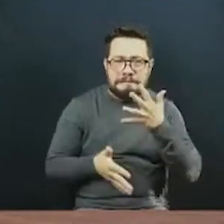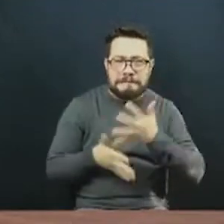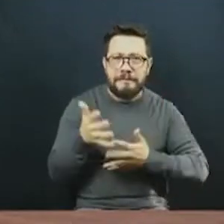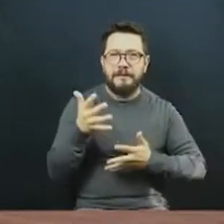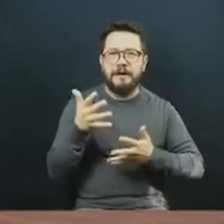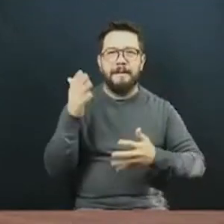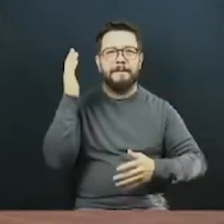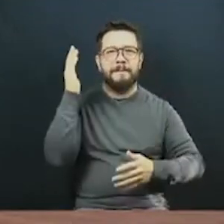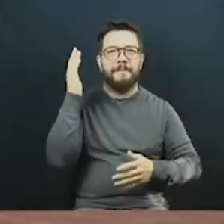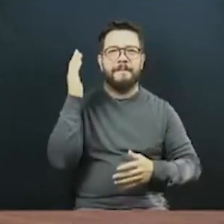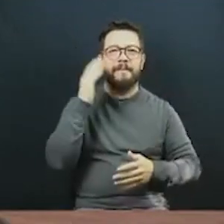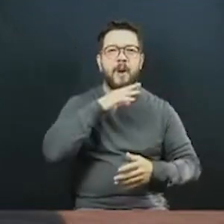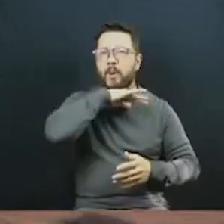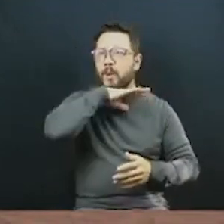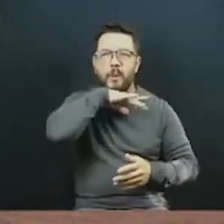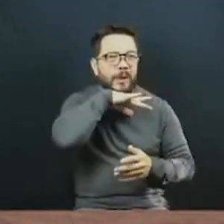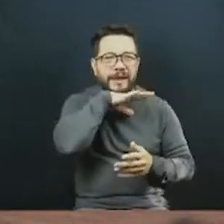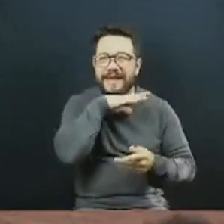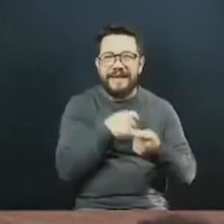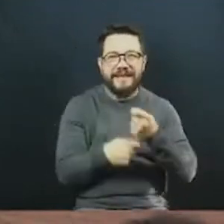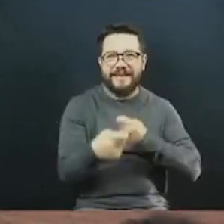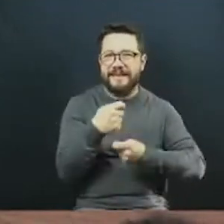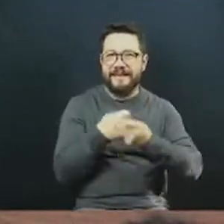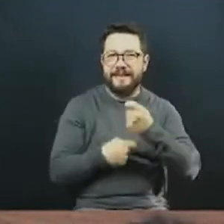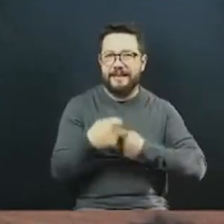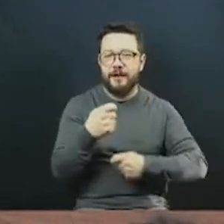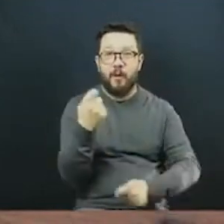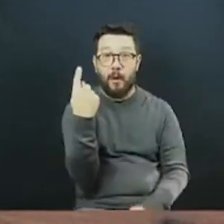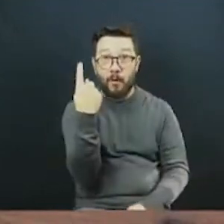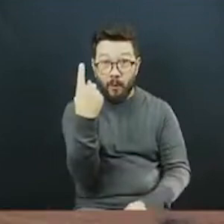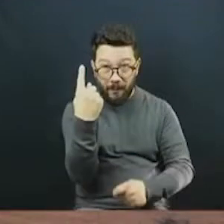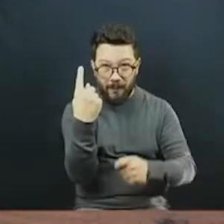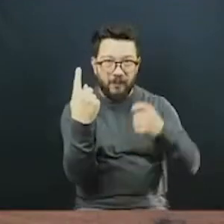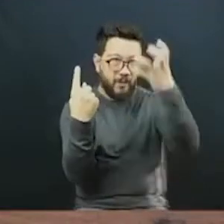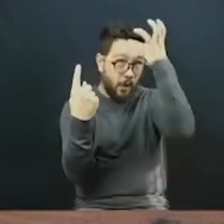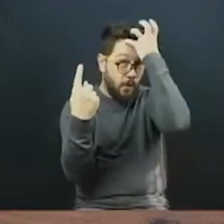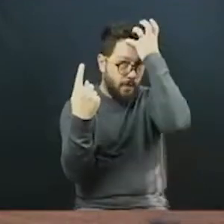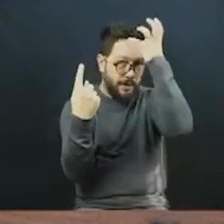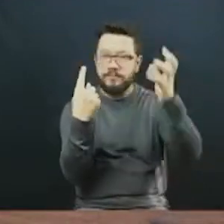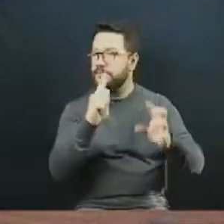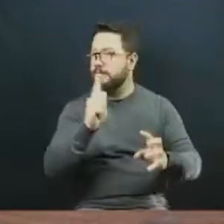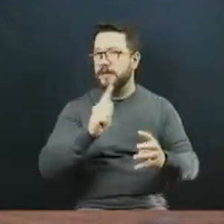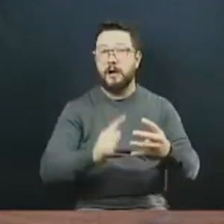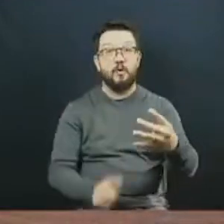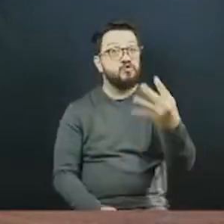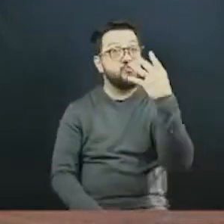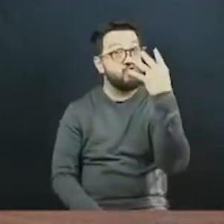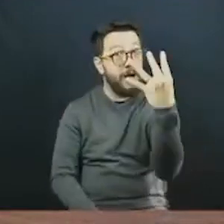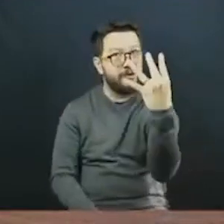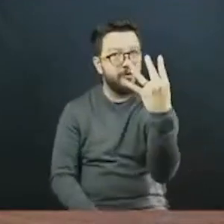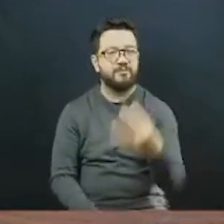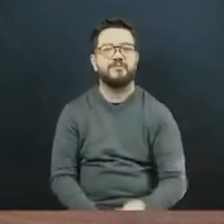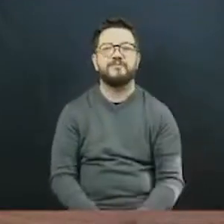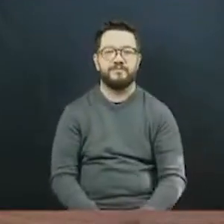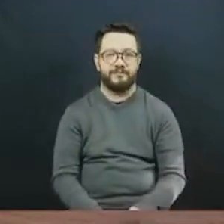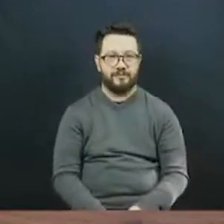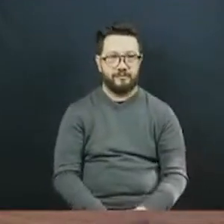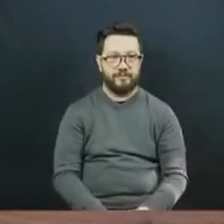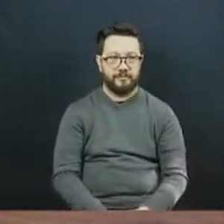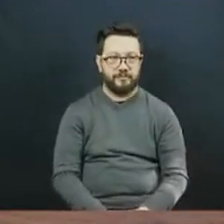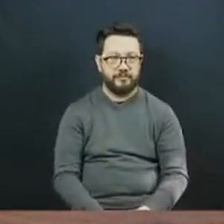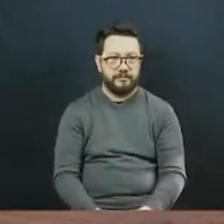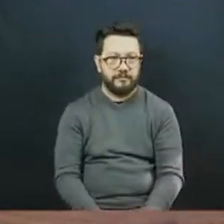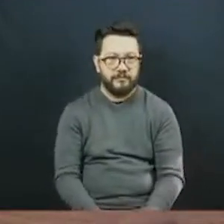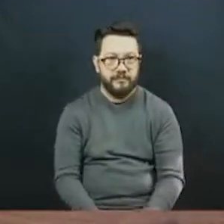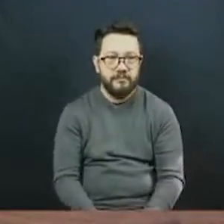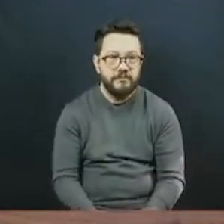de uma gestão específica, não é de um prefeito específico. Mas eu quero só deixar claro que, desde o início